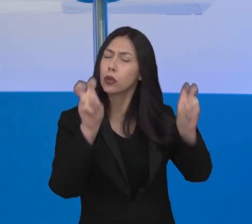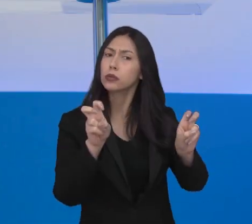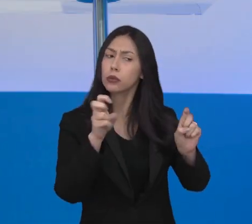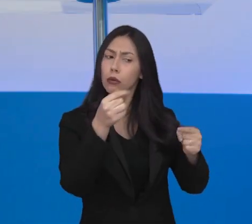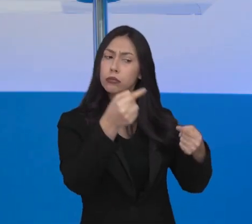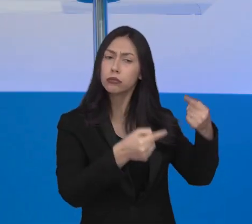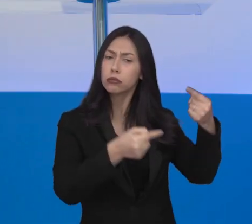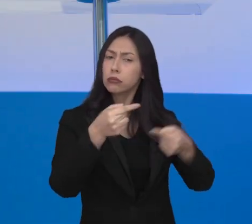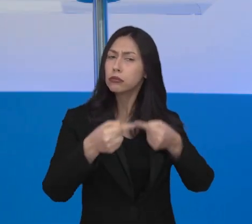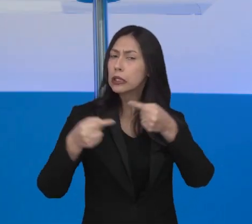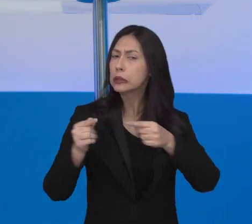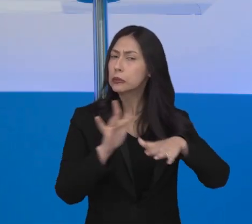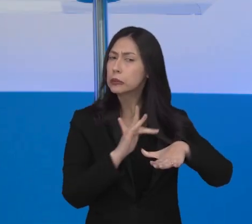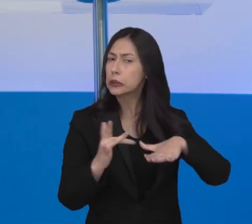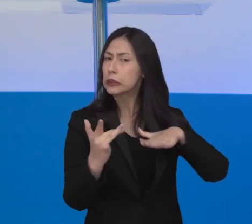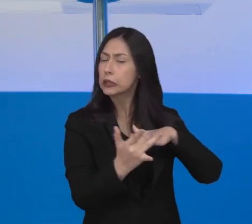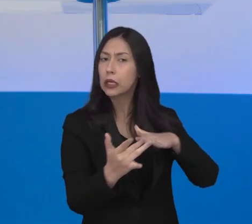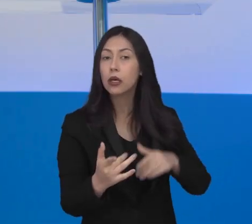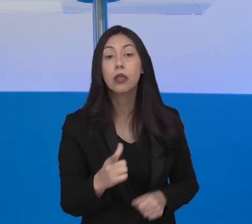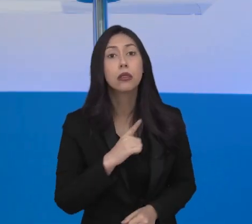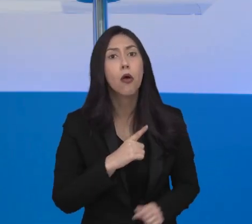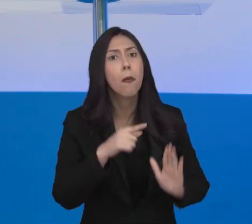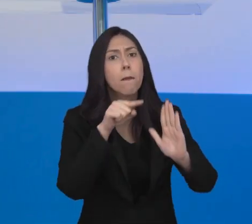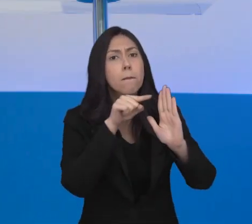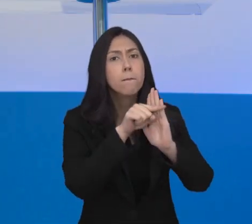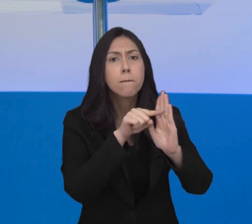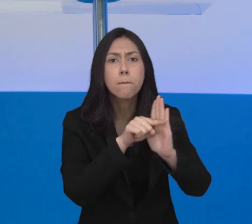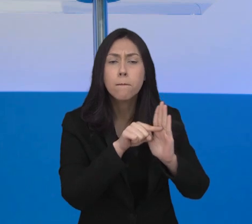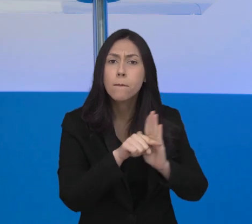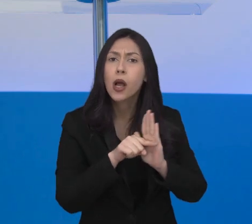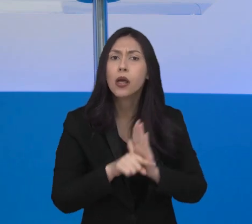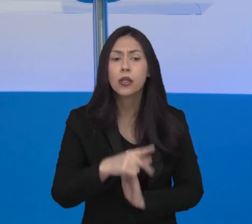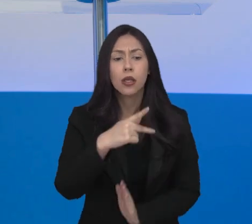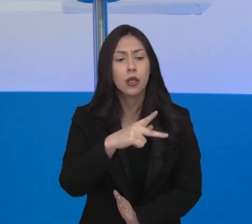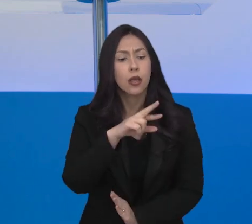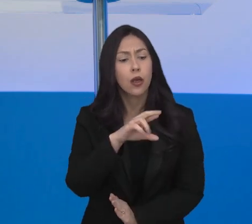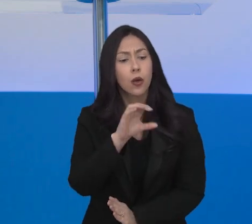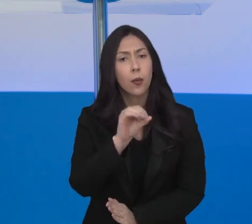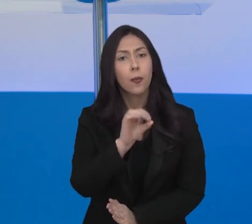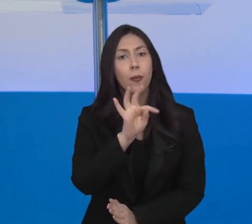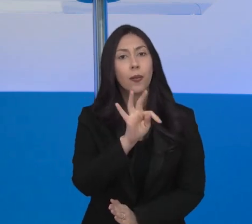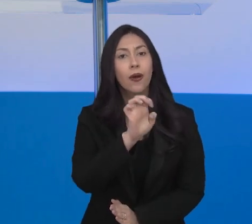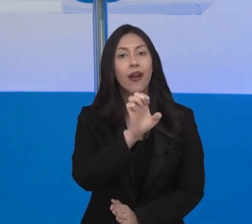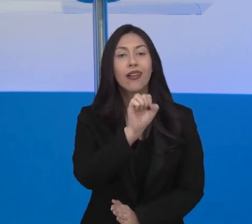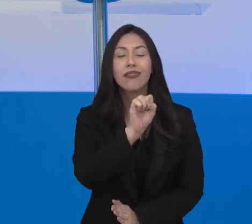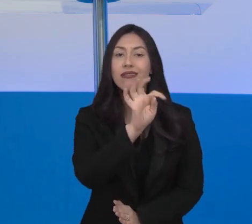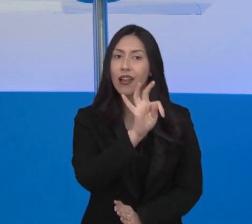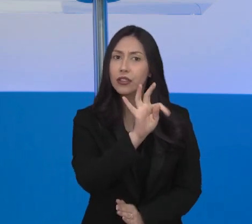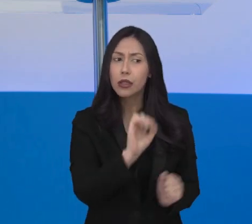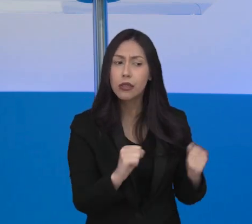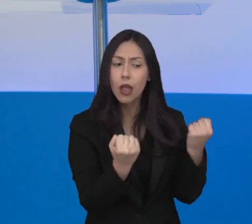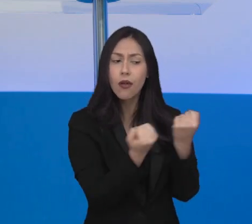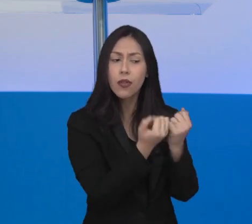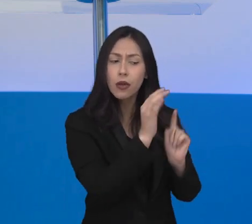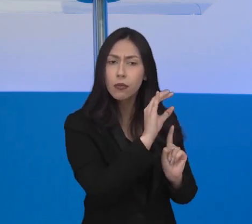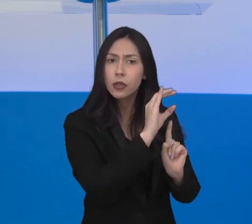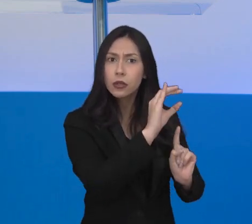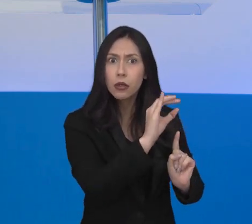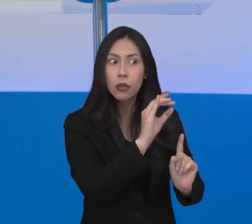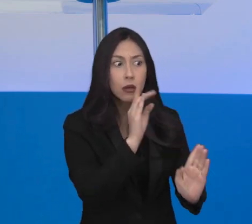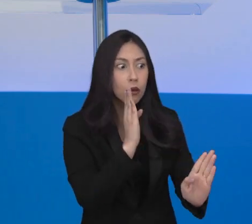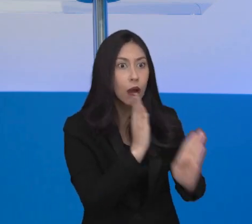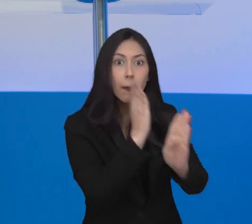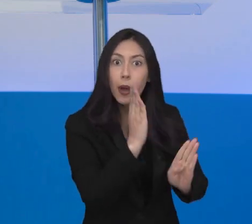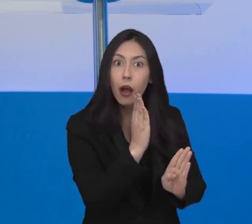falar de um tema que despertou discussões nas redes sociais. Uma pesquisa realizada pela Proteste, que é uma associação brasileira de defesa do